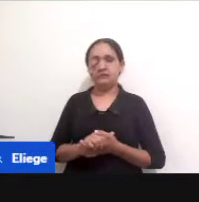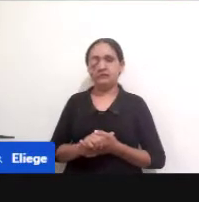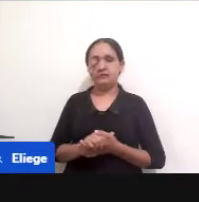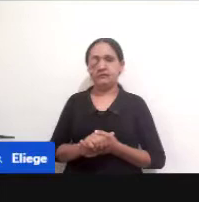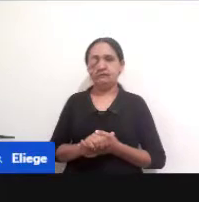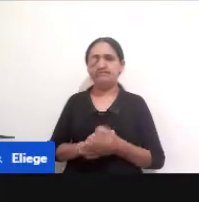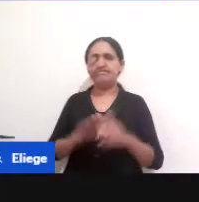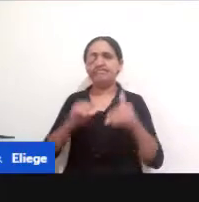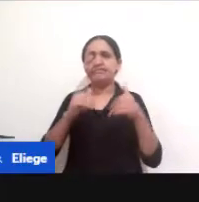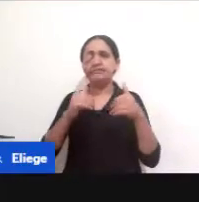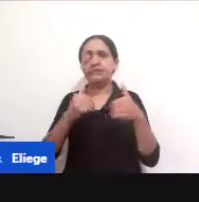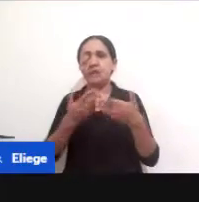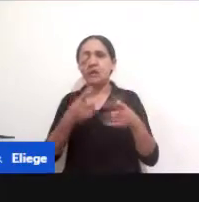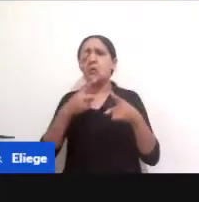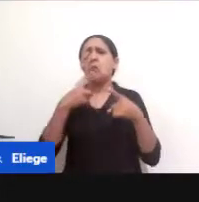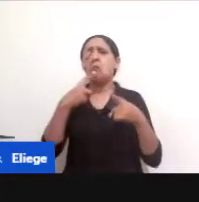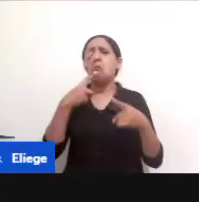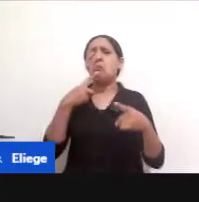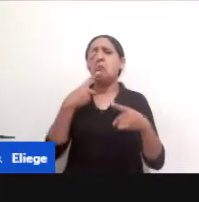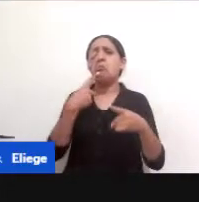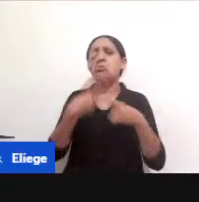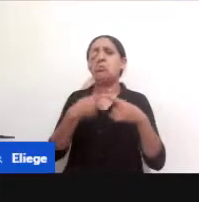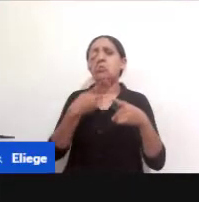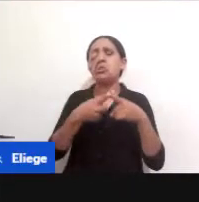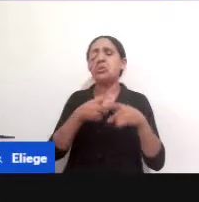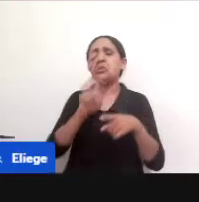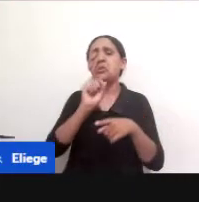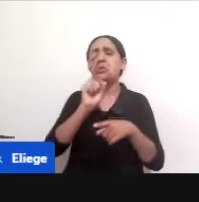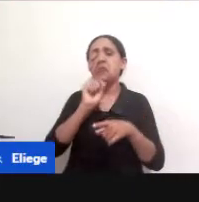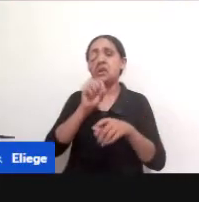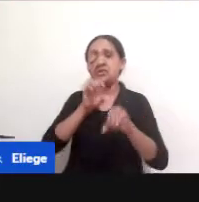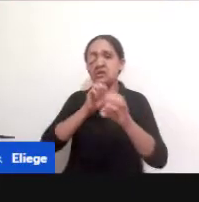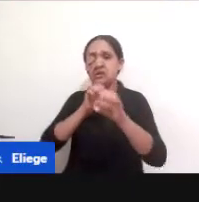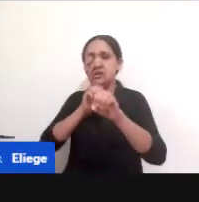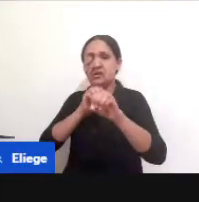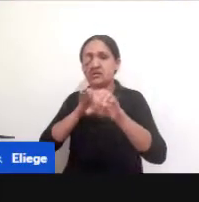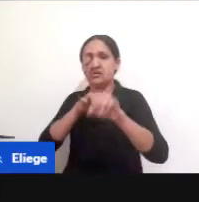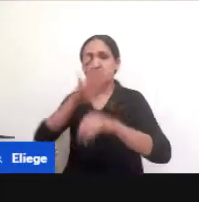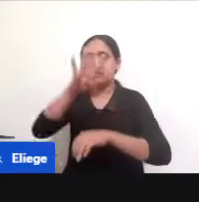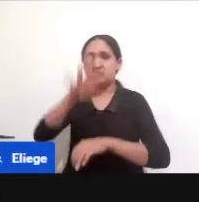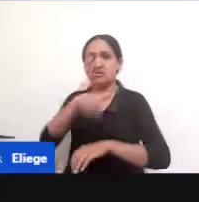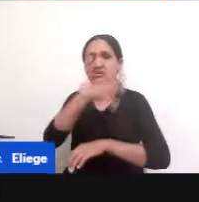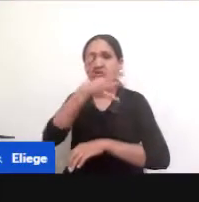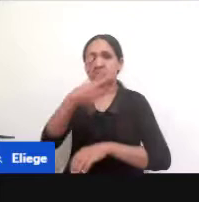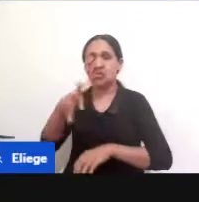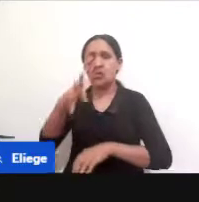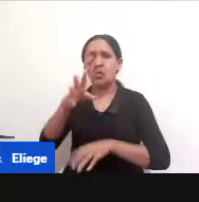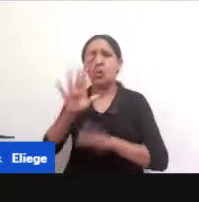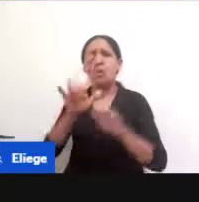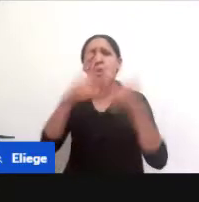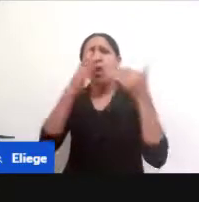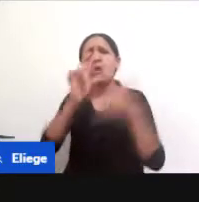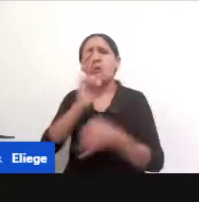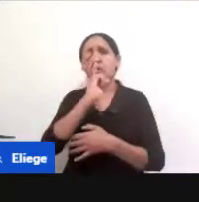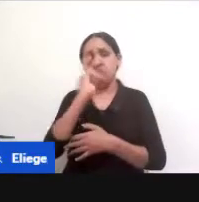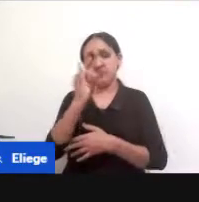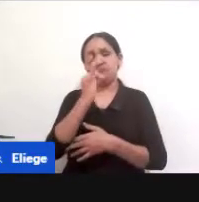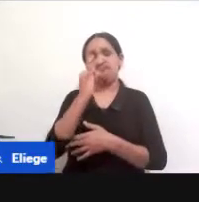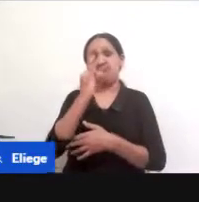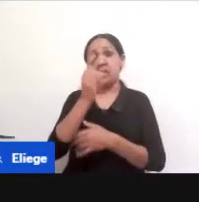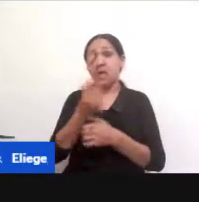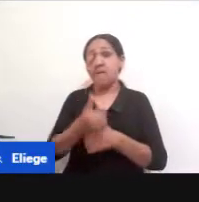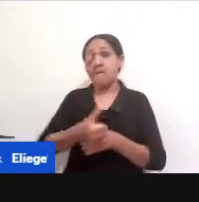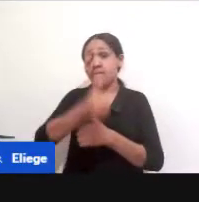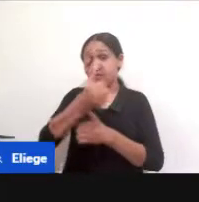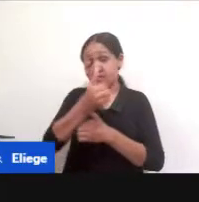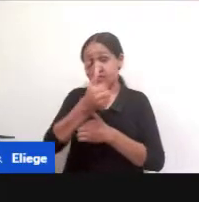Então, por quê? O que é esse ensino escalonado? Qual que é a importância desse ensino escalonado? Primeiro, o retorno à